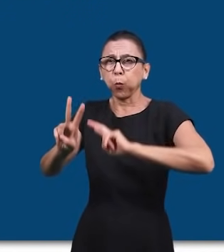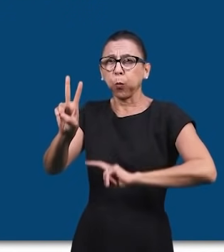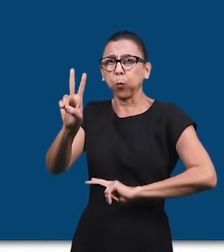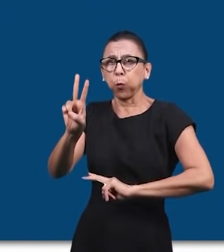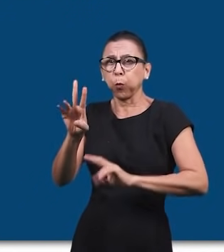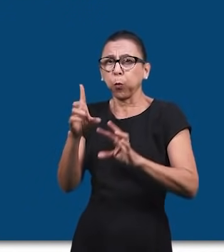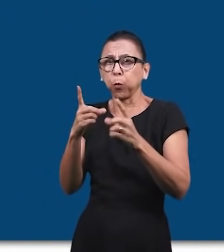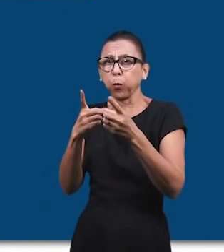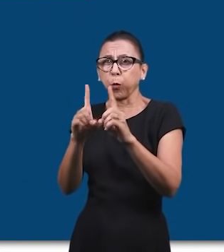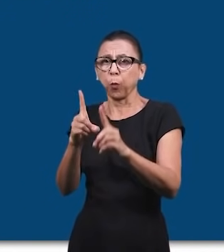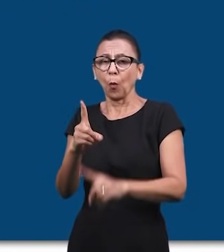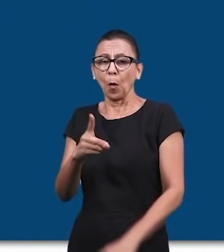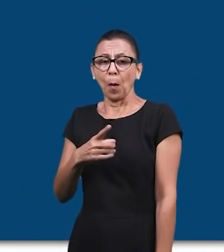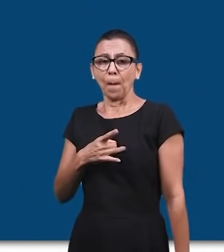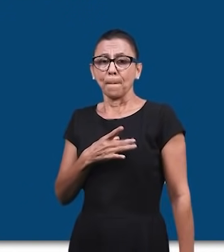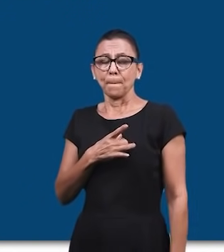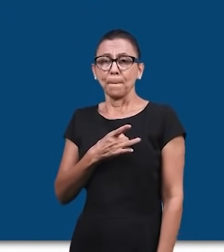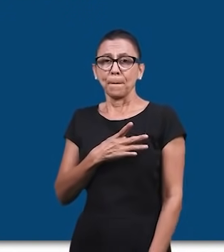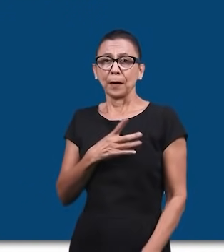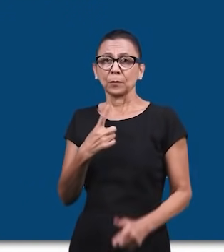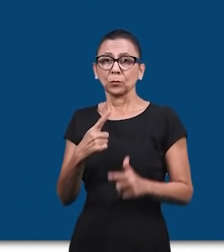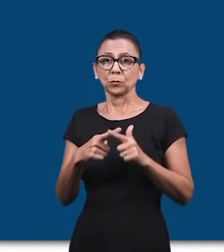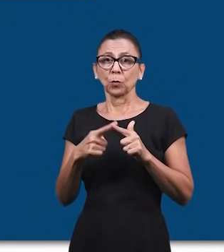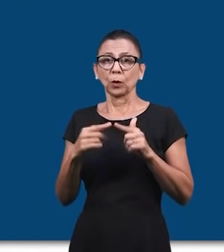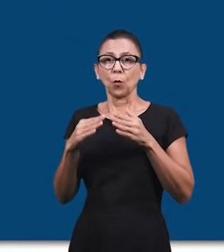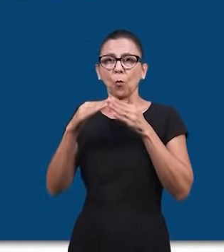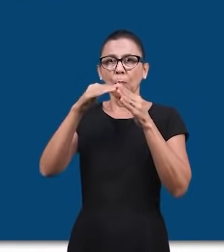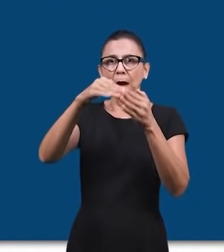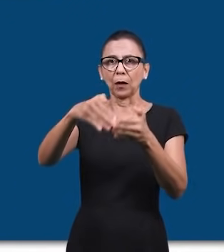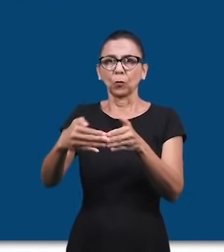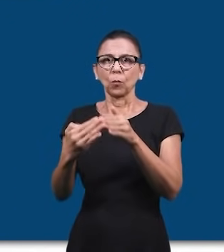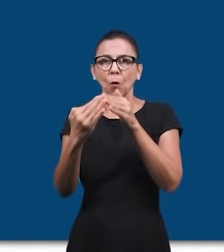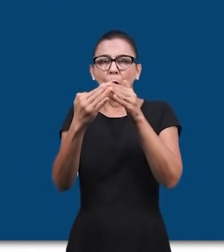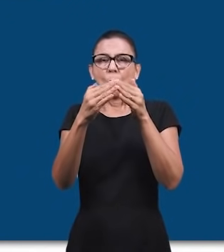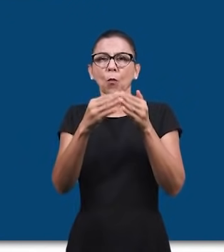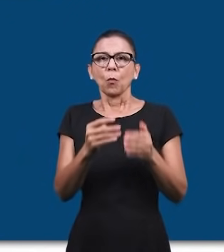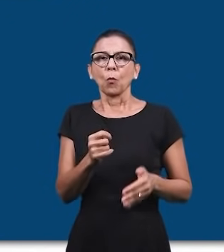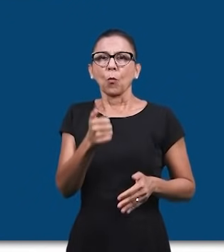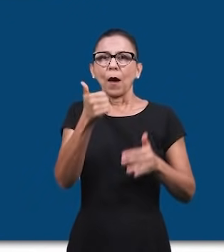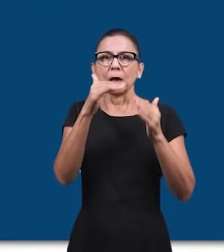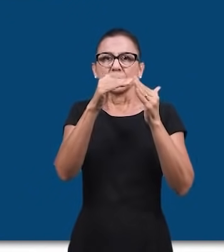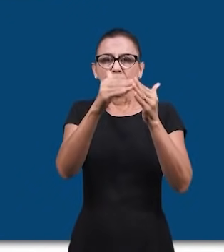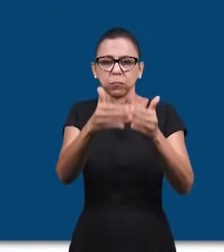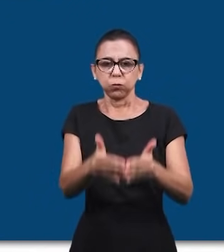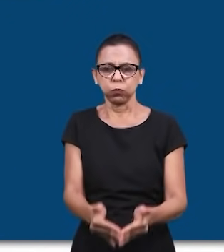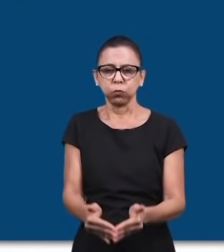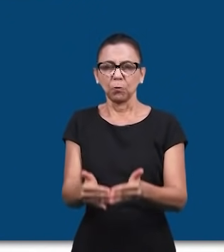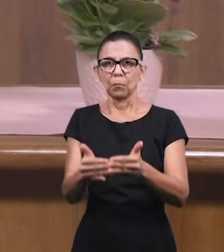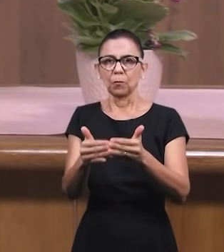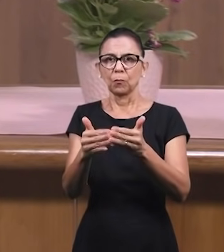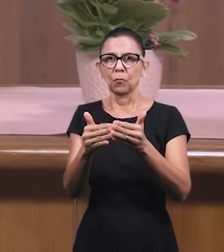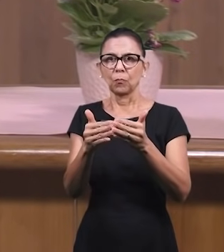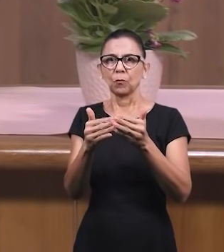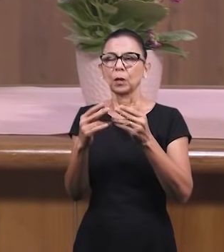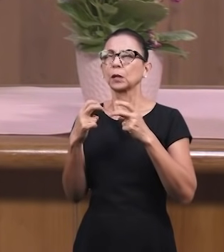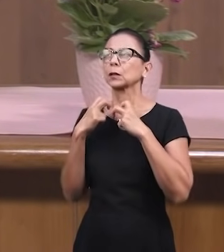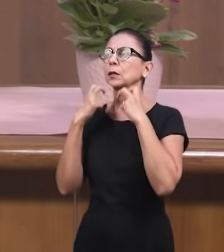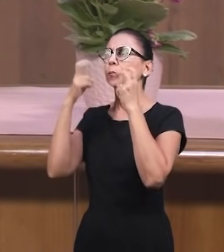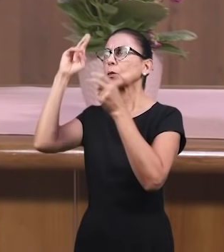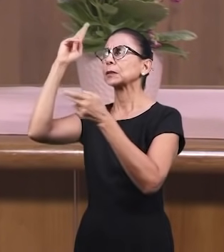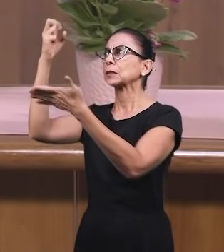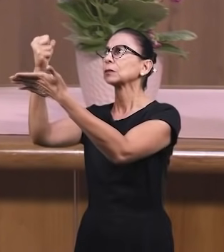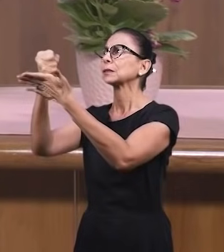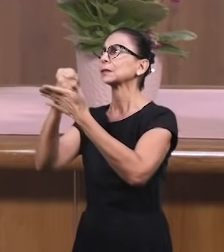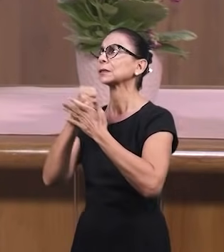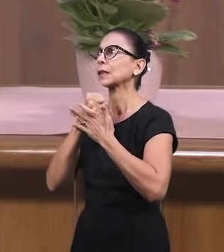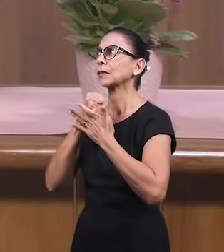e começando a ir para o fundo, clamou, dizendo: Senhor, salva-me. Esta é